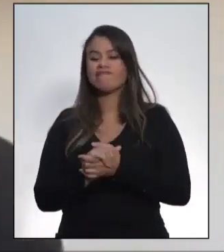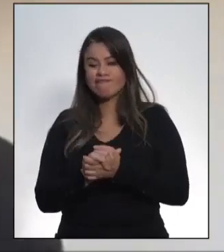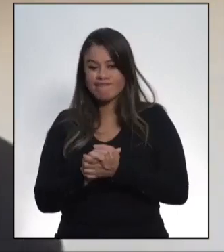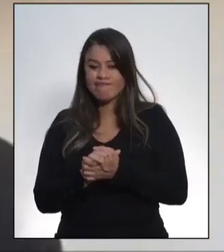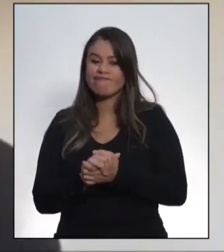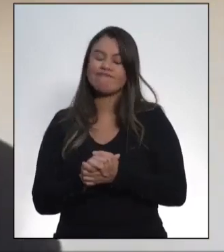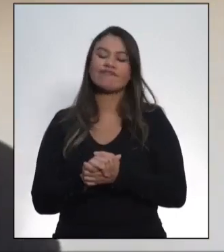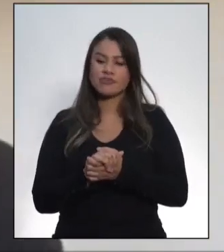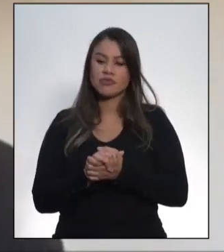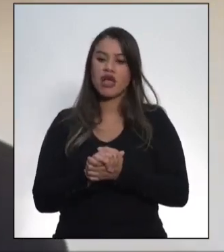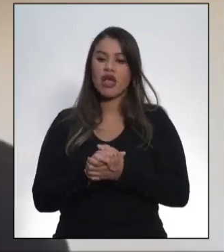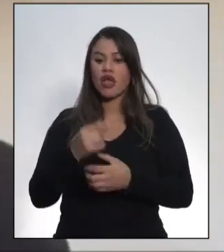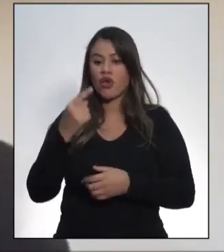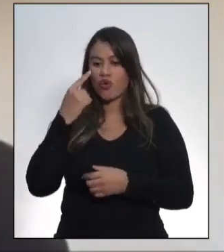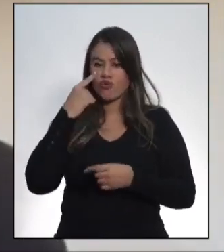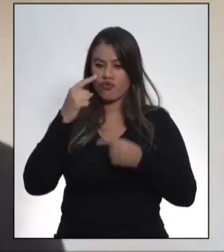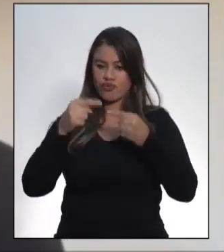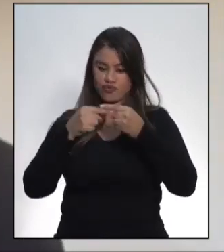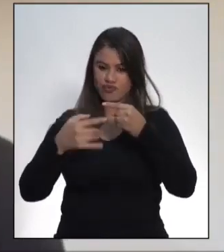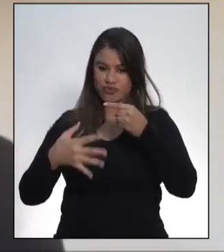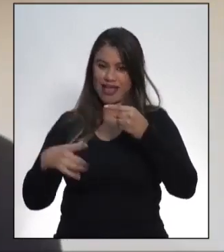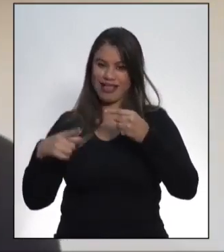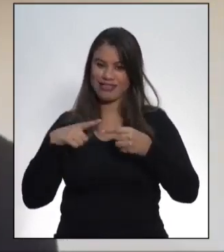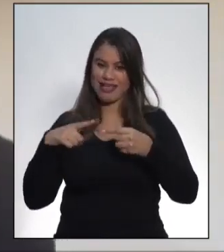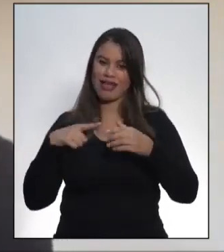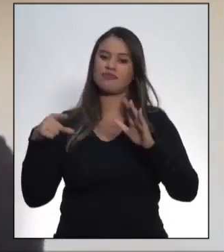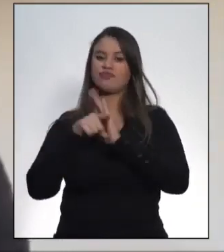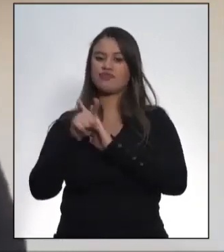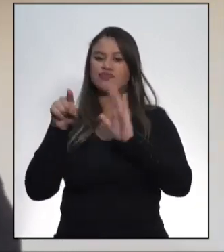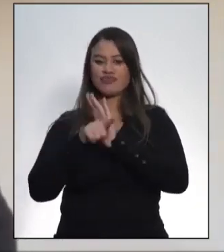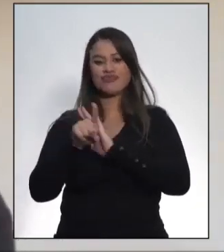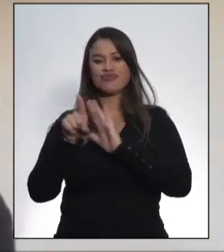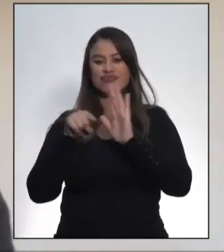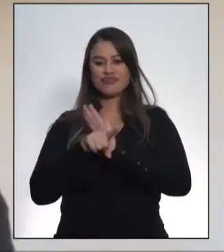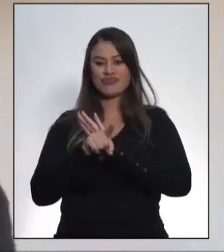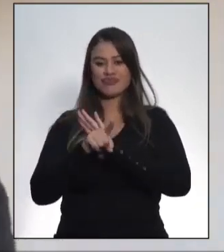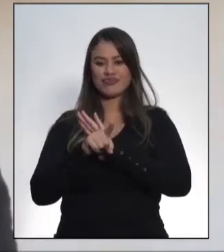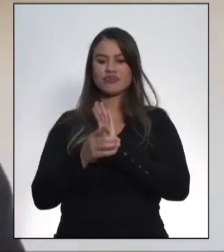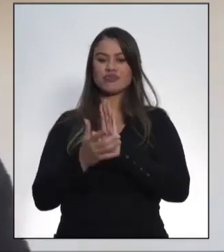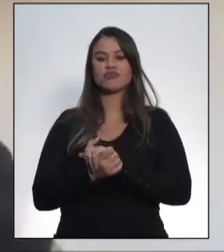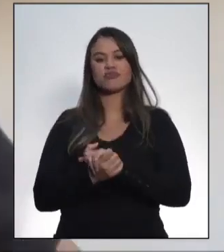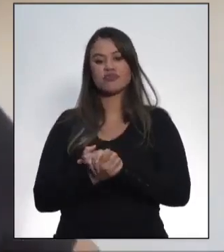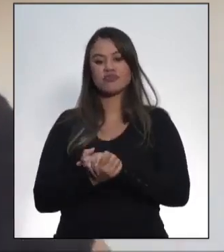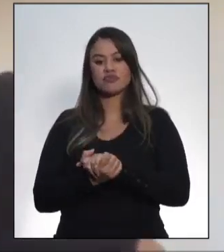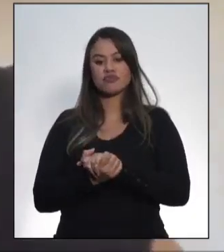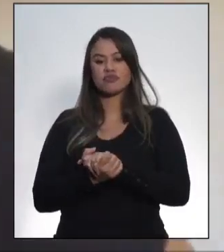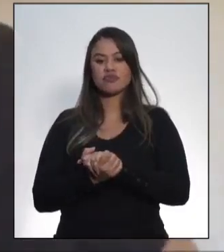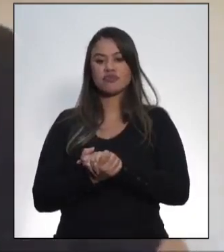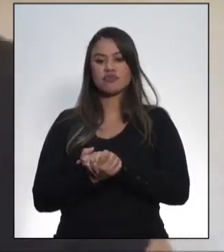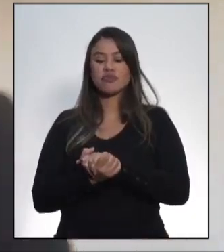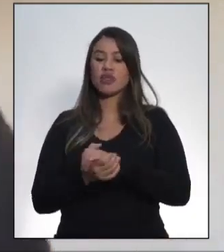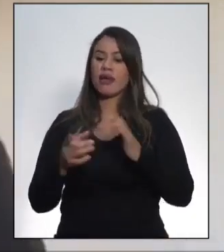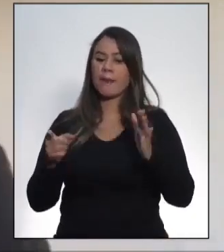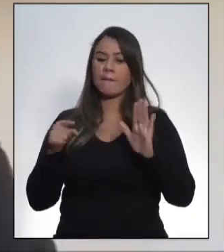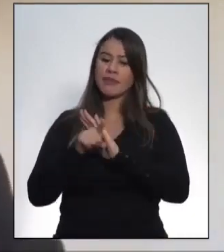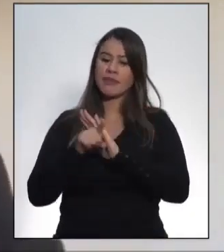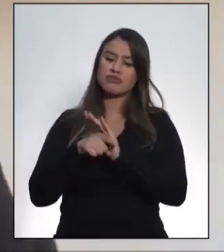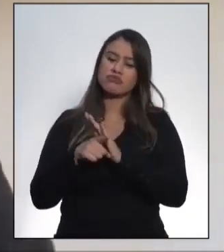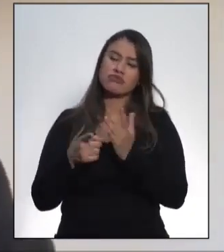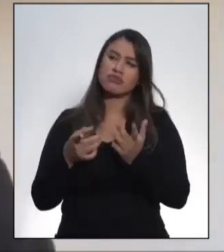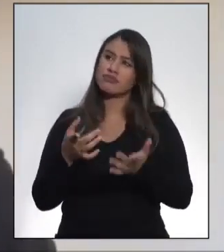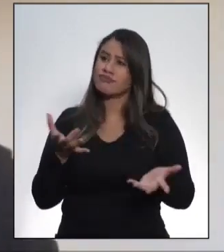Nós temos aqui algumas perguntas antes de encerrar. E aqui Algumas perguntas são perguntas bem